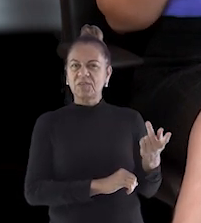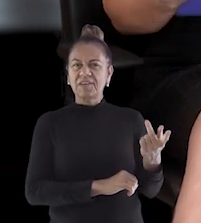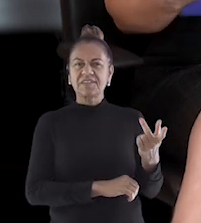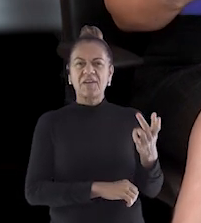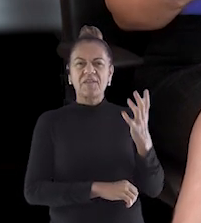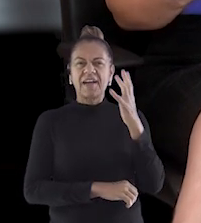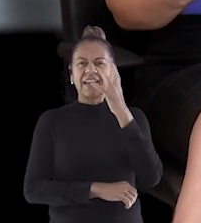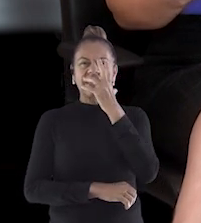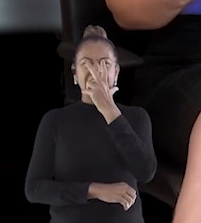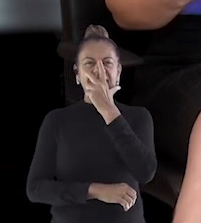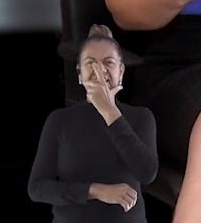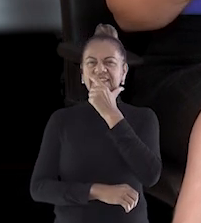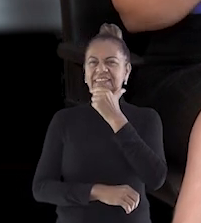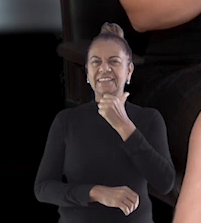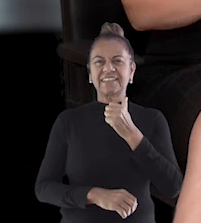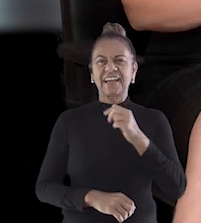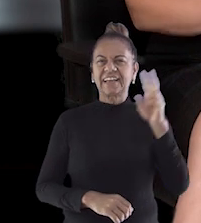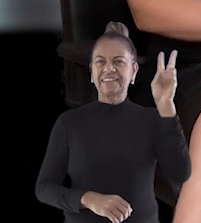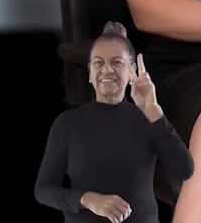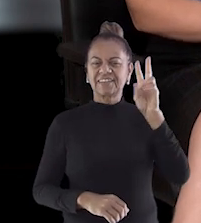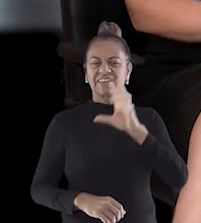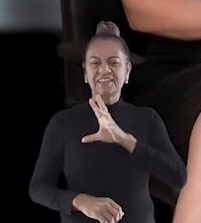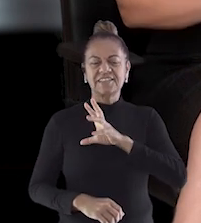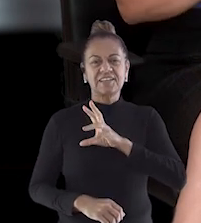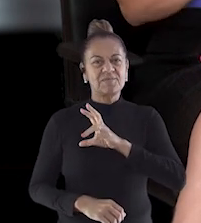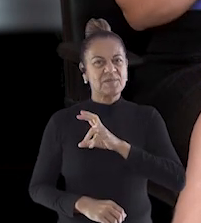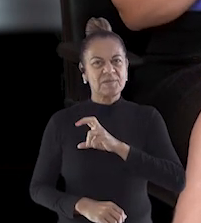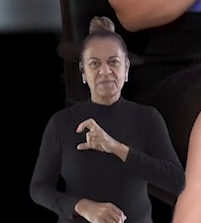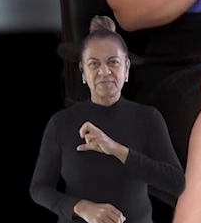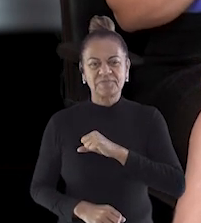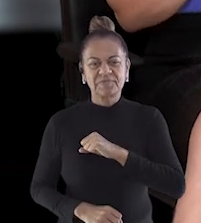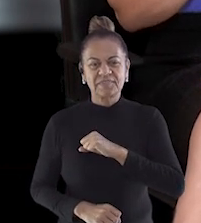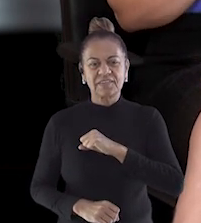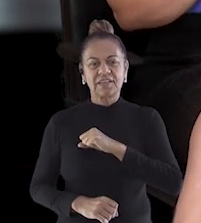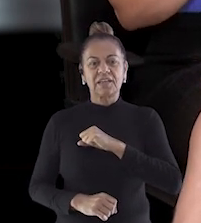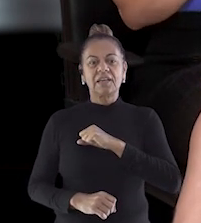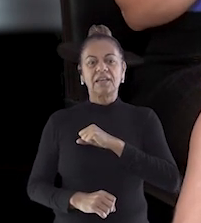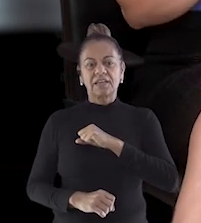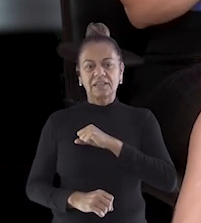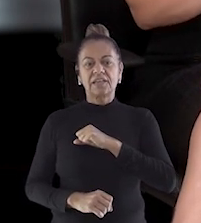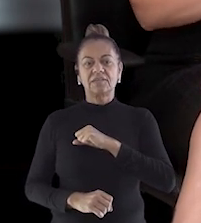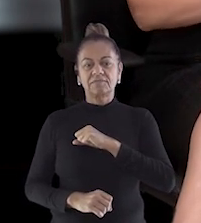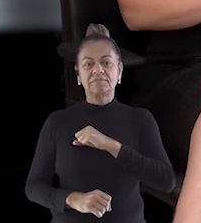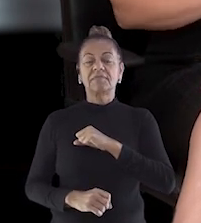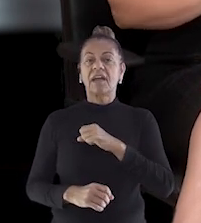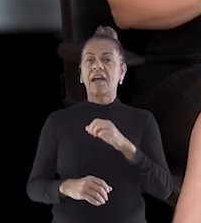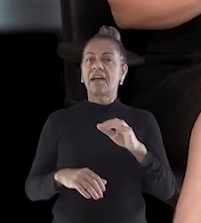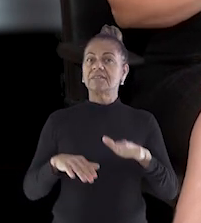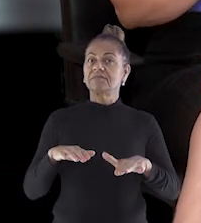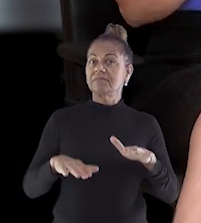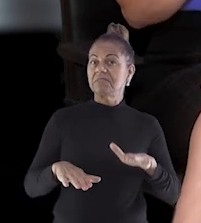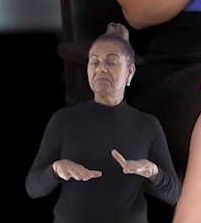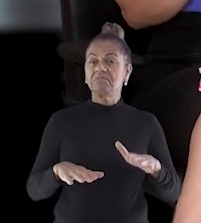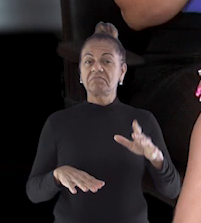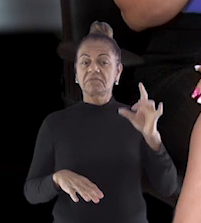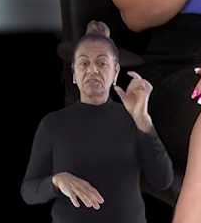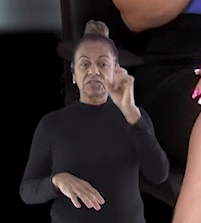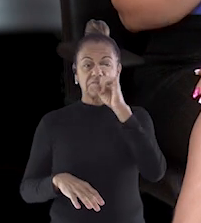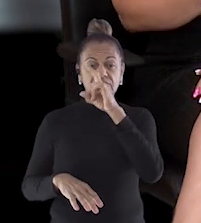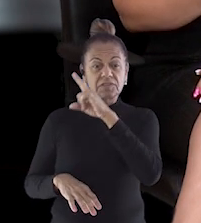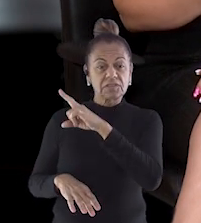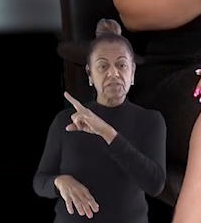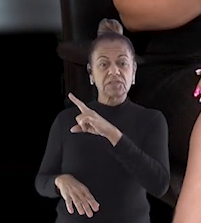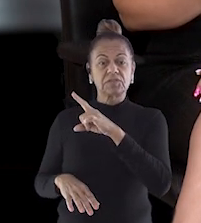retornaram aos bancos escolares juntos. Ambos com vida muito difícil,